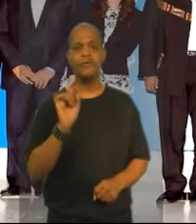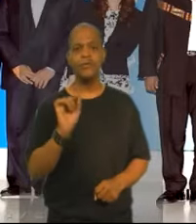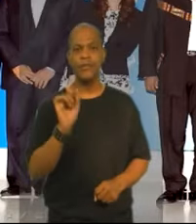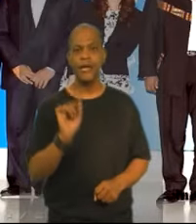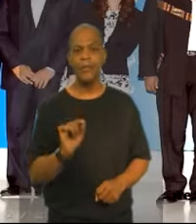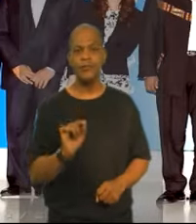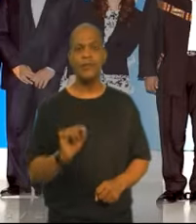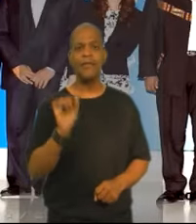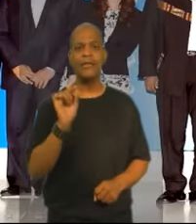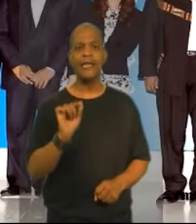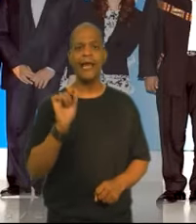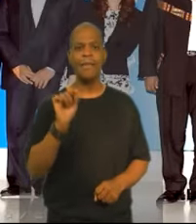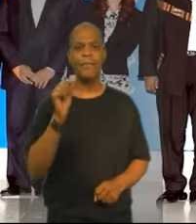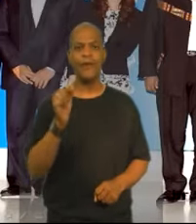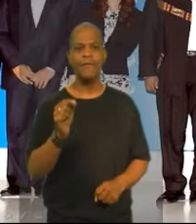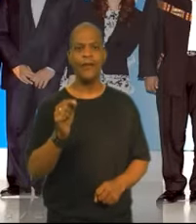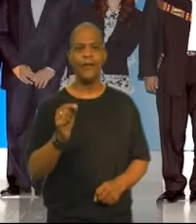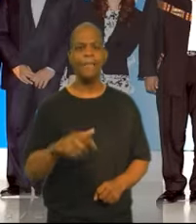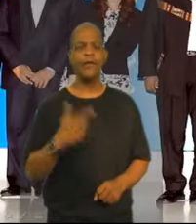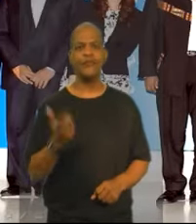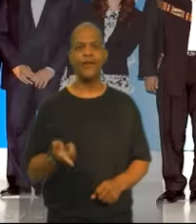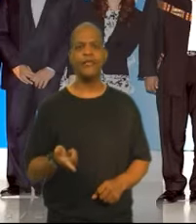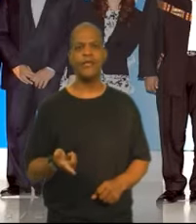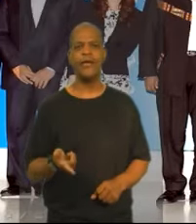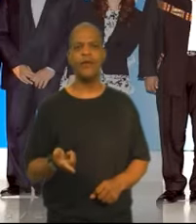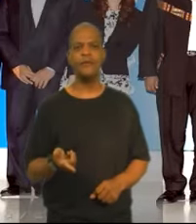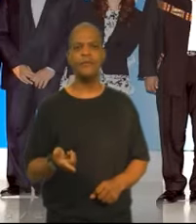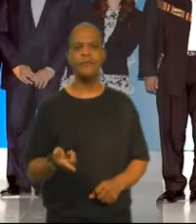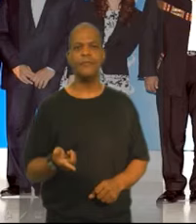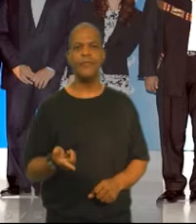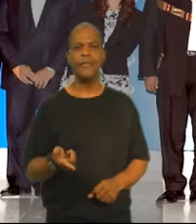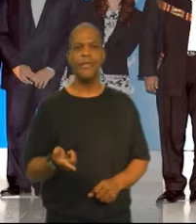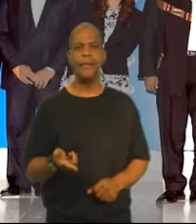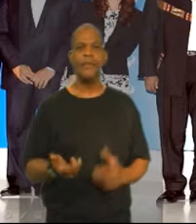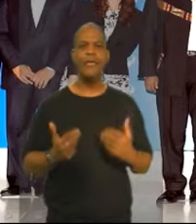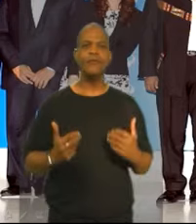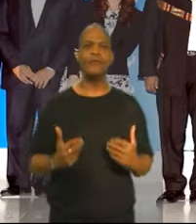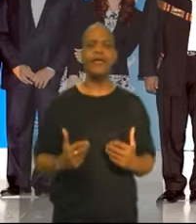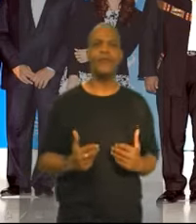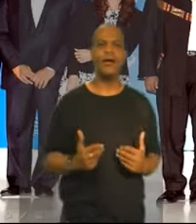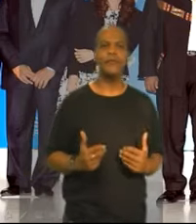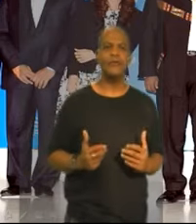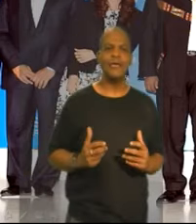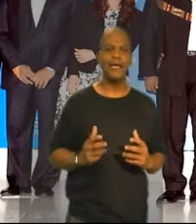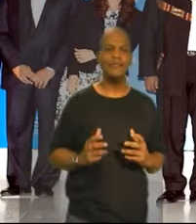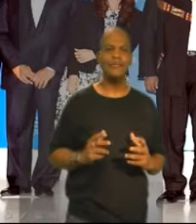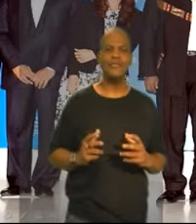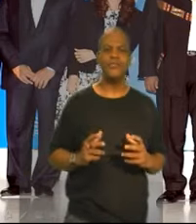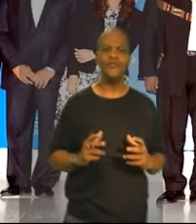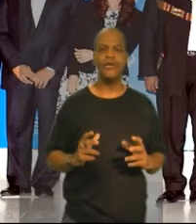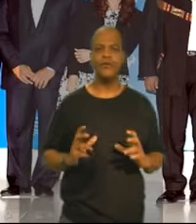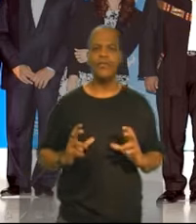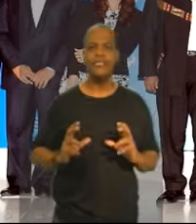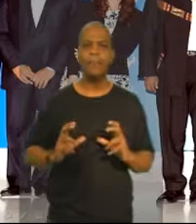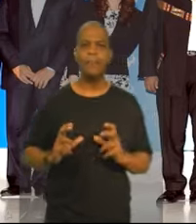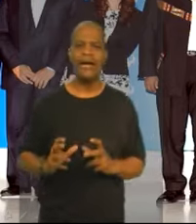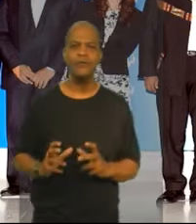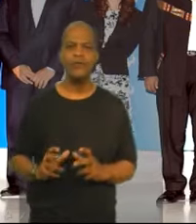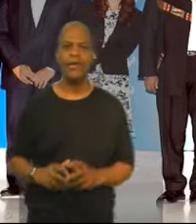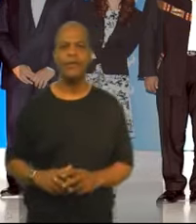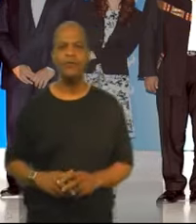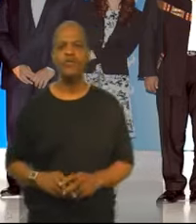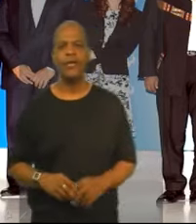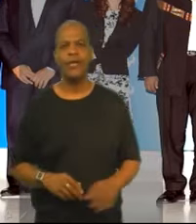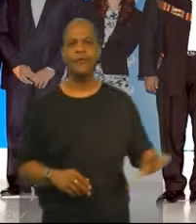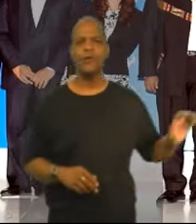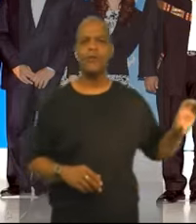gente? Muito cuidado, porque na prova pode falar de terremoto. E o terremoto, às vezes a gente fica com esse impacto